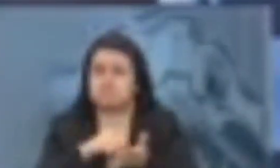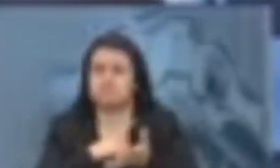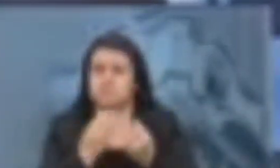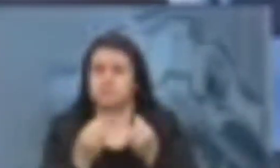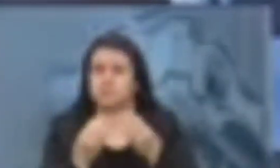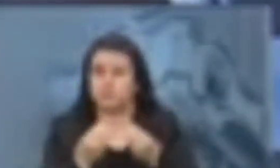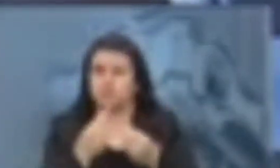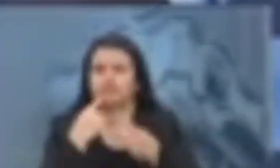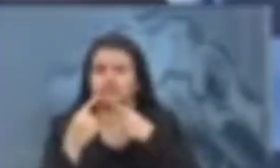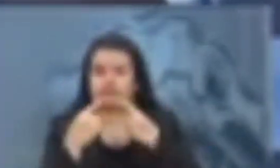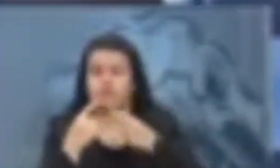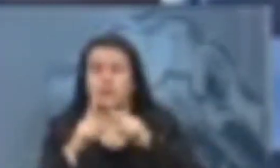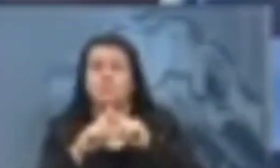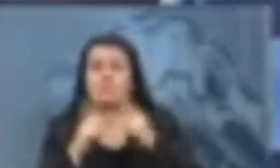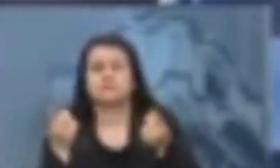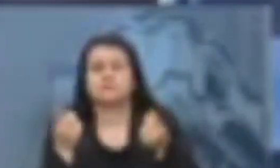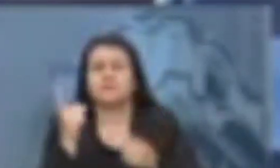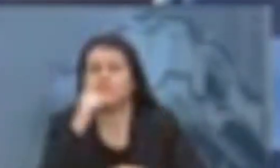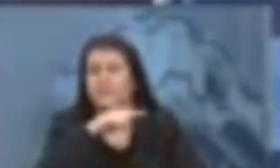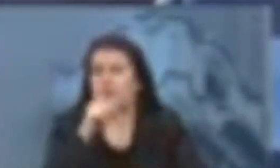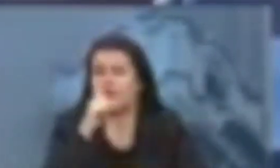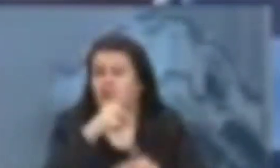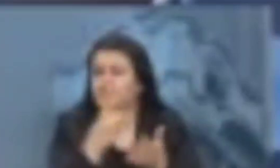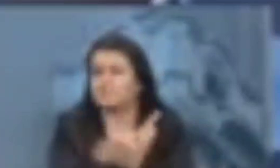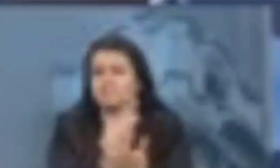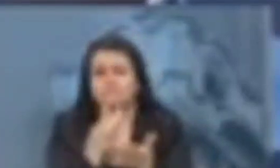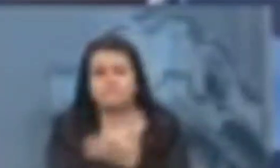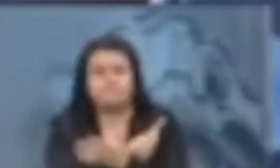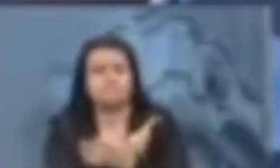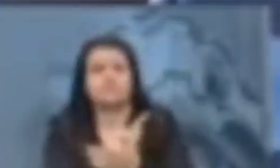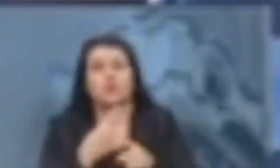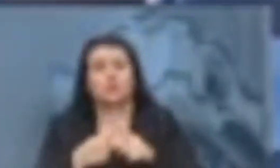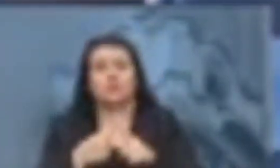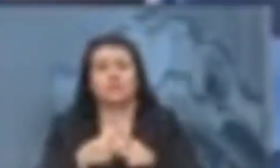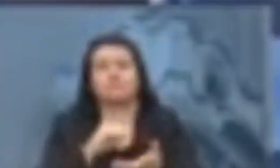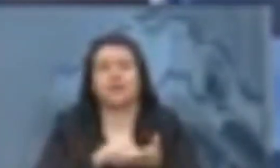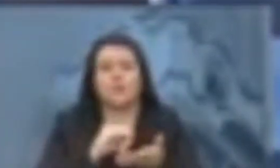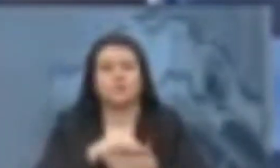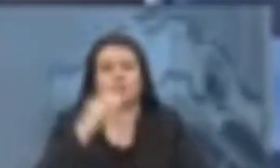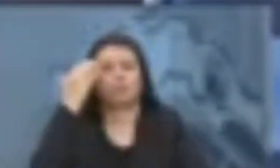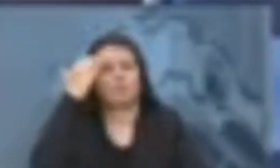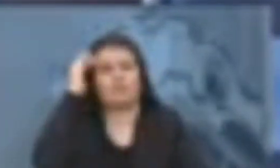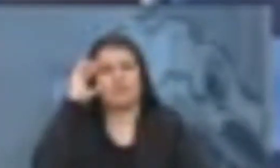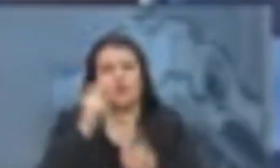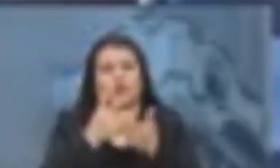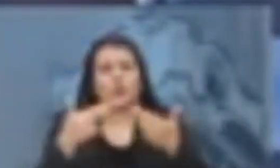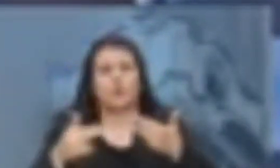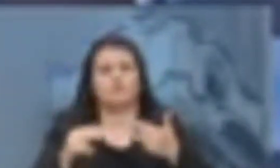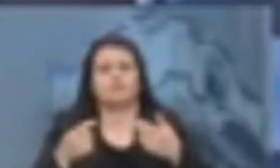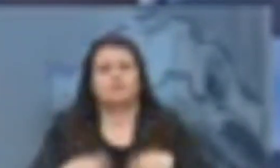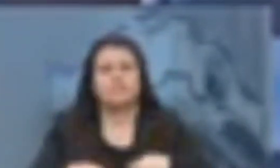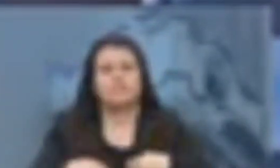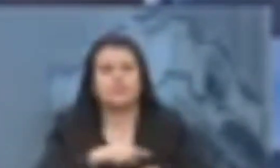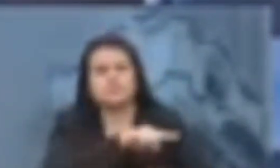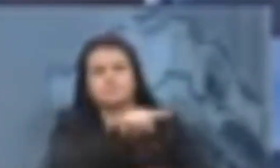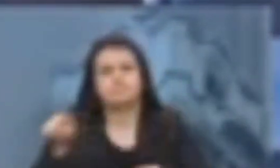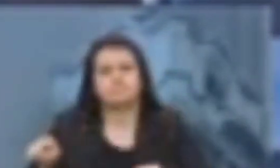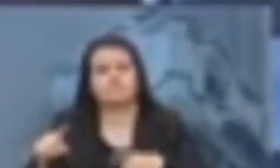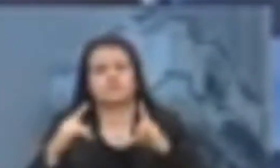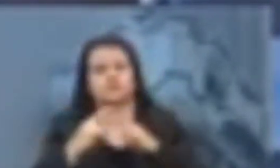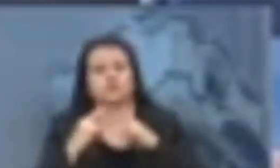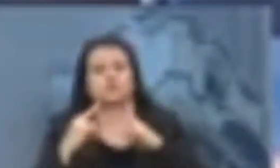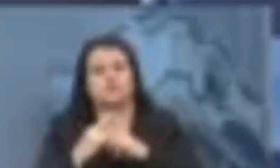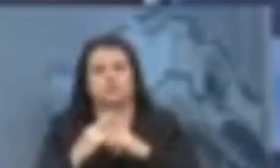tem falhado muito em entender e compreender as demandas válidas das entidades e dos